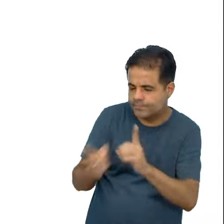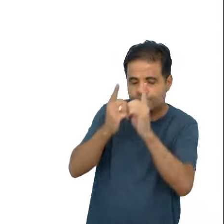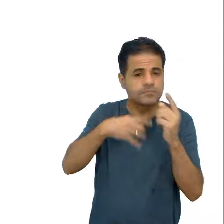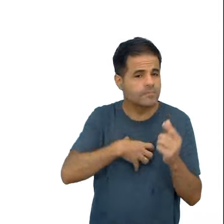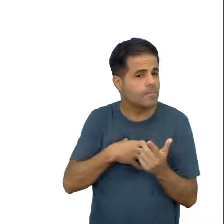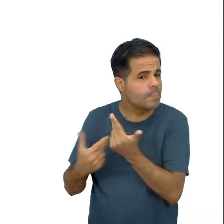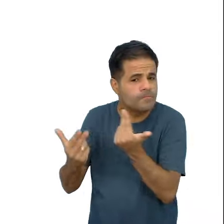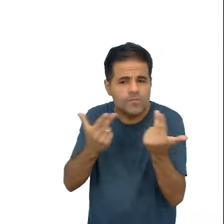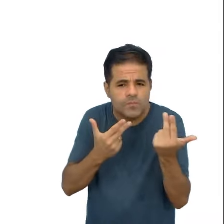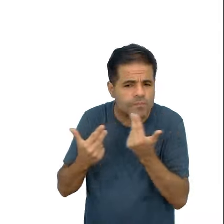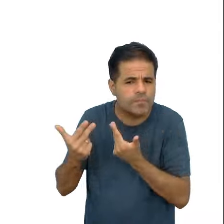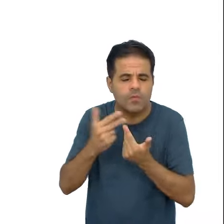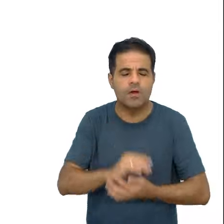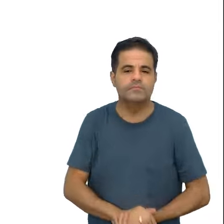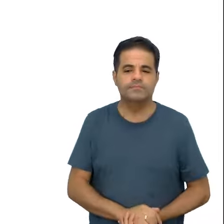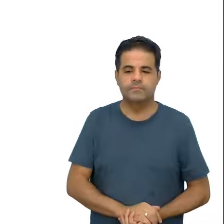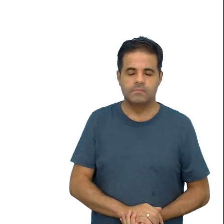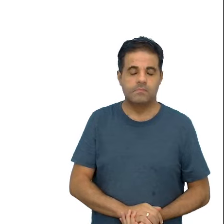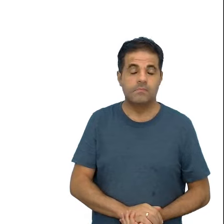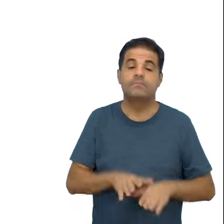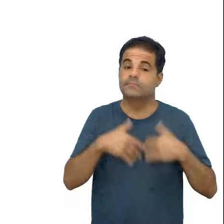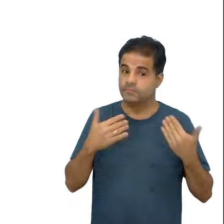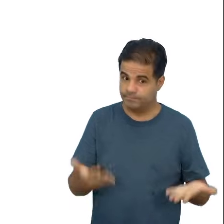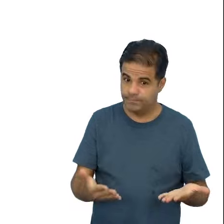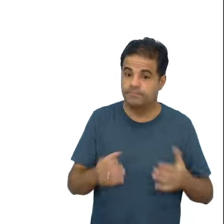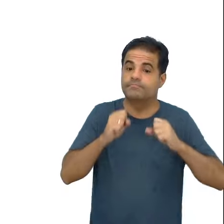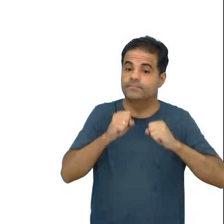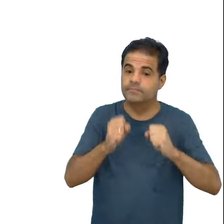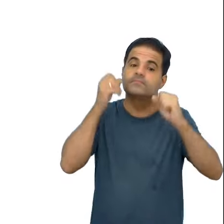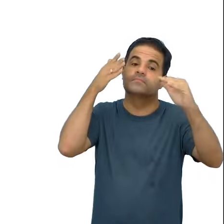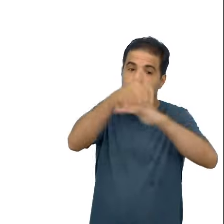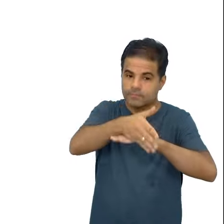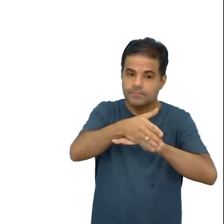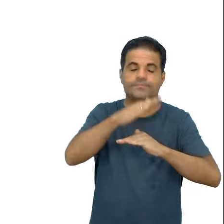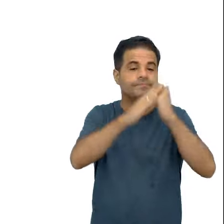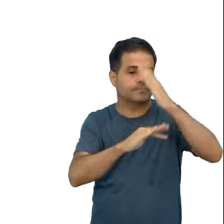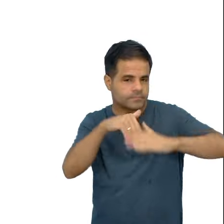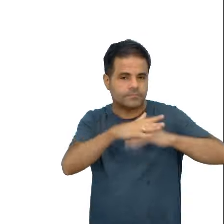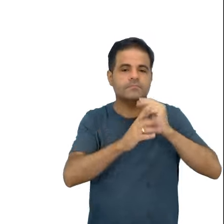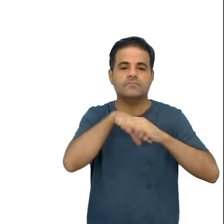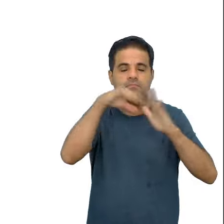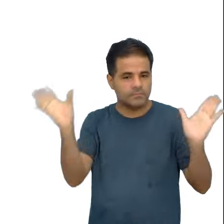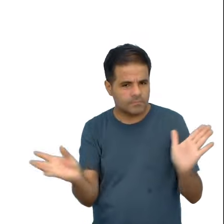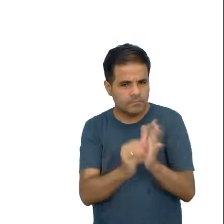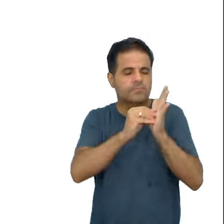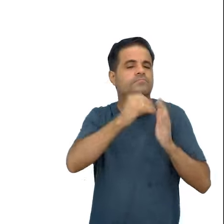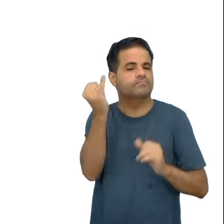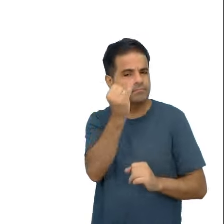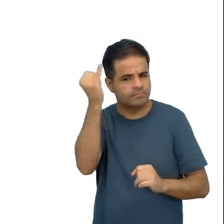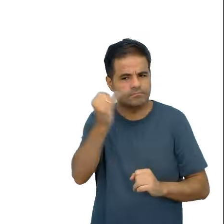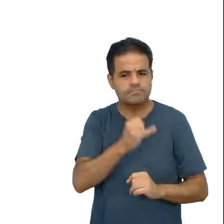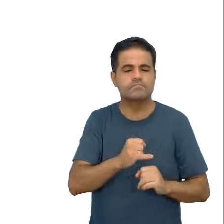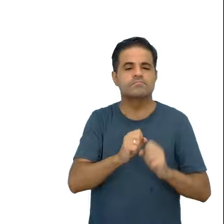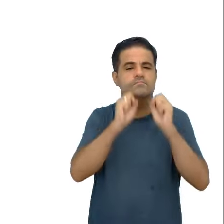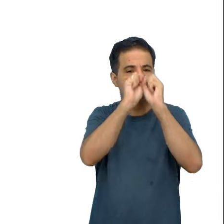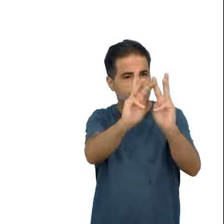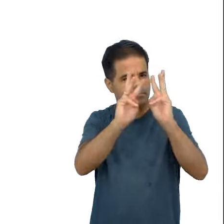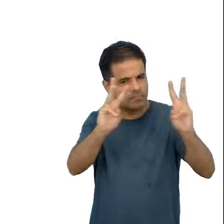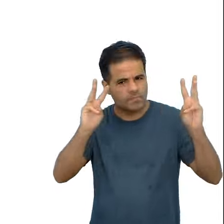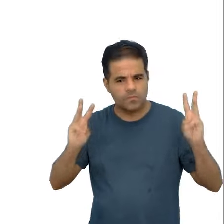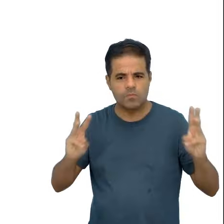maneira. Bom, e aí vocês podem acessar essas habilidades essenciais, tá bom? No site da